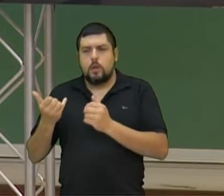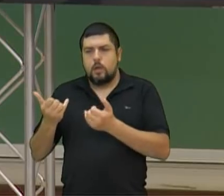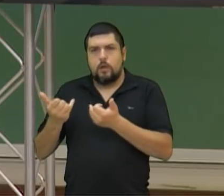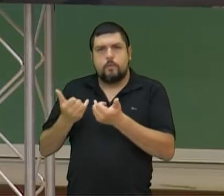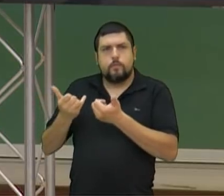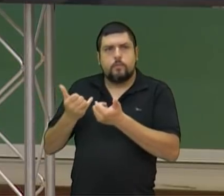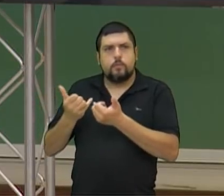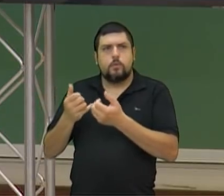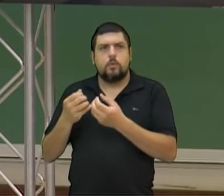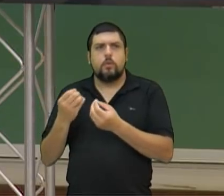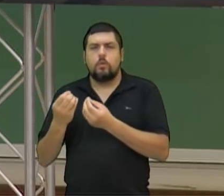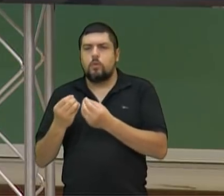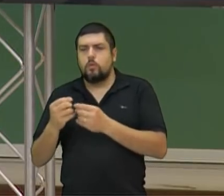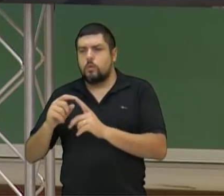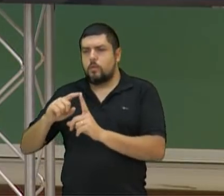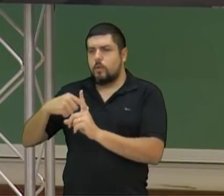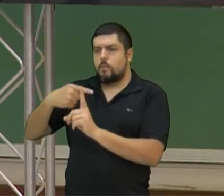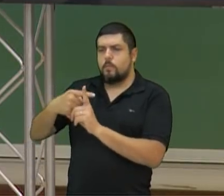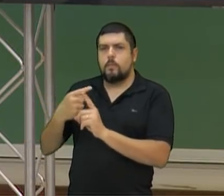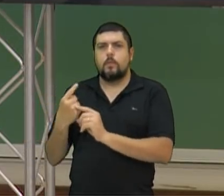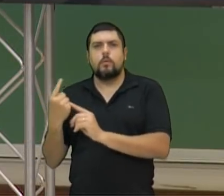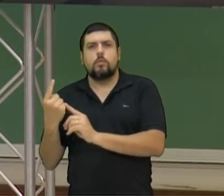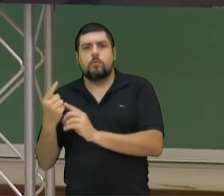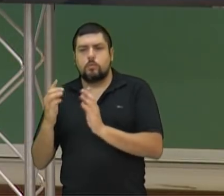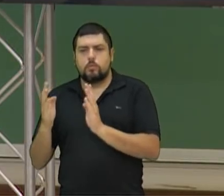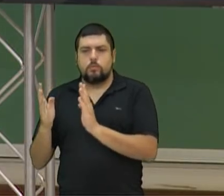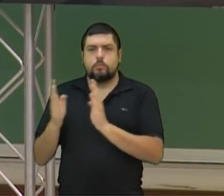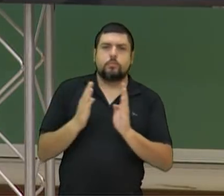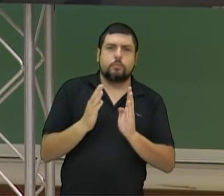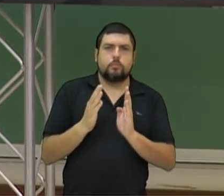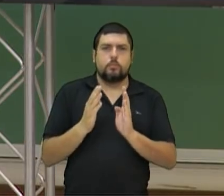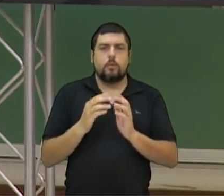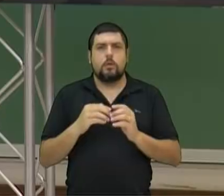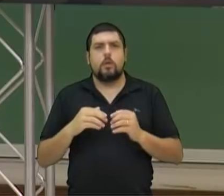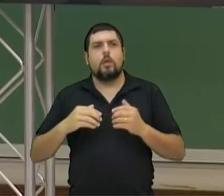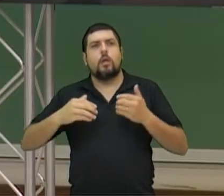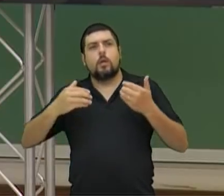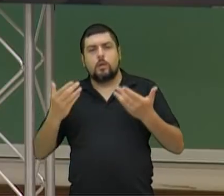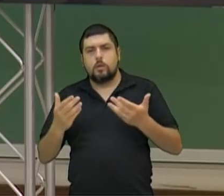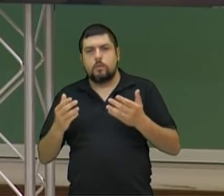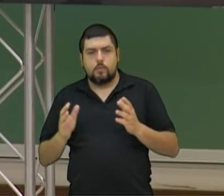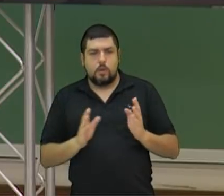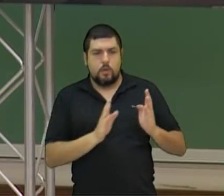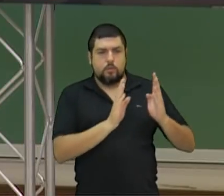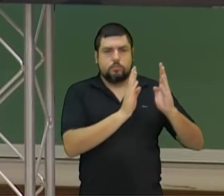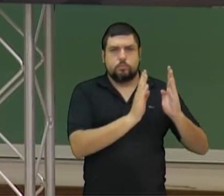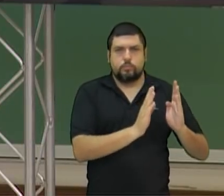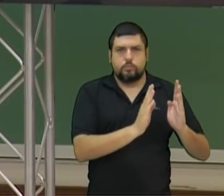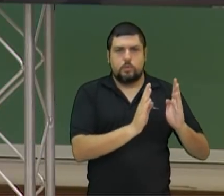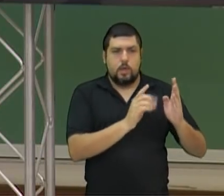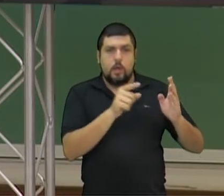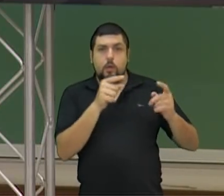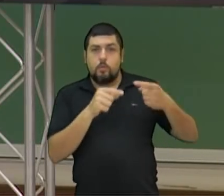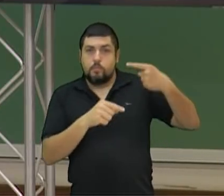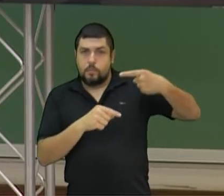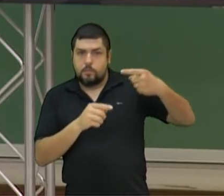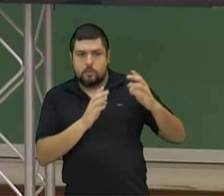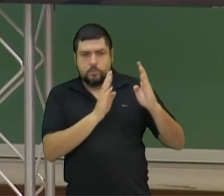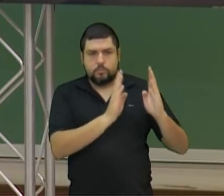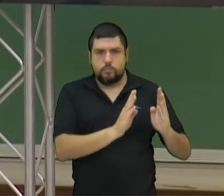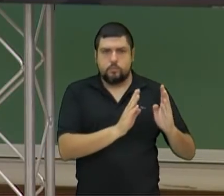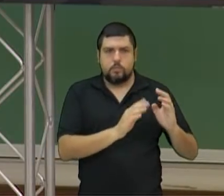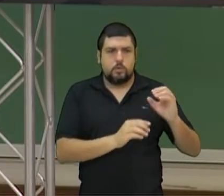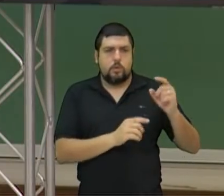função, na descrição ali da função. Como aqui não tem nenhum número, f de x é igual a módulo de x, então ele fica em cima do